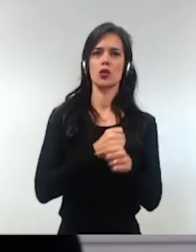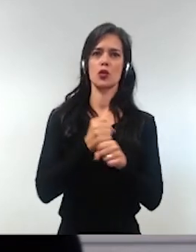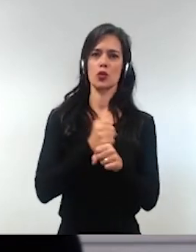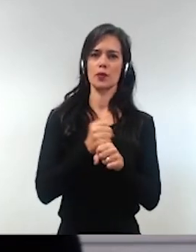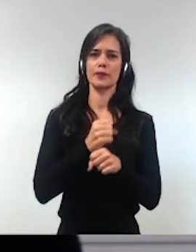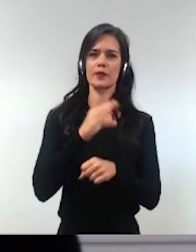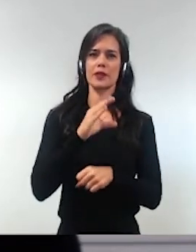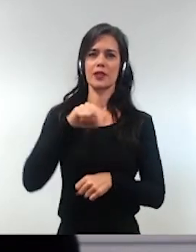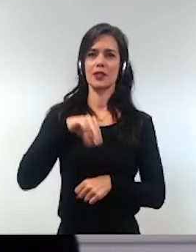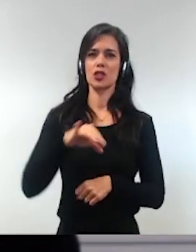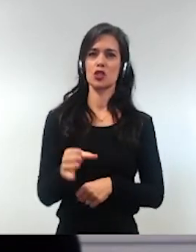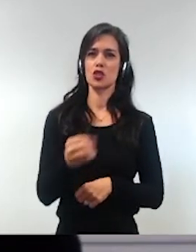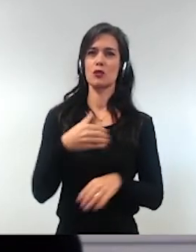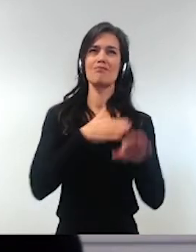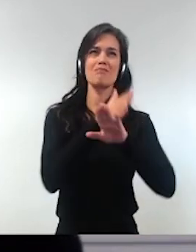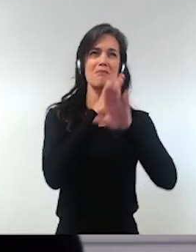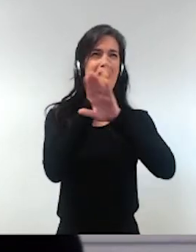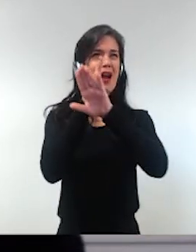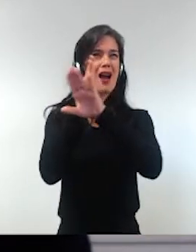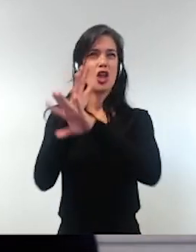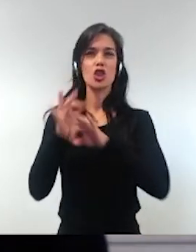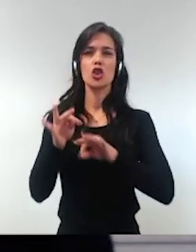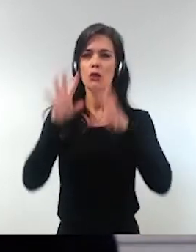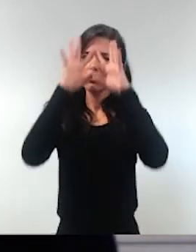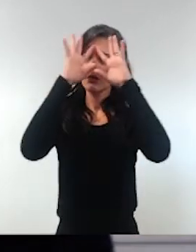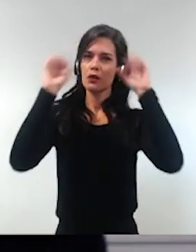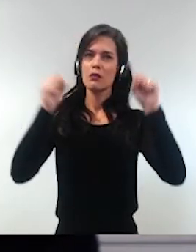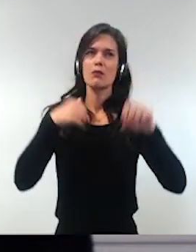CNJ. Fizemos inspeções em todos os tribunais